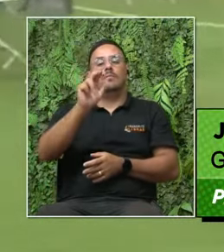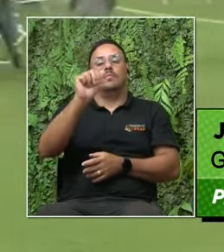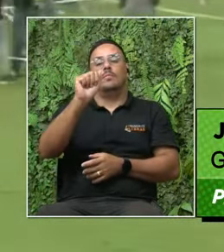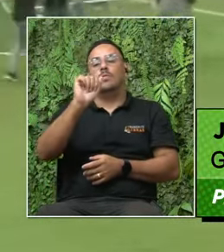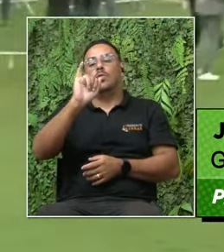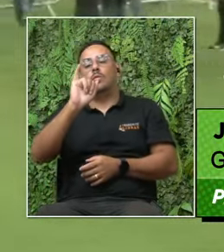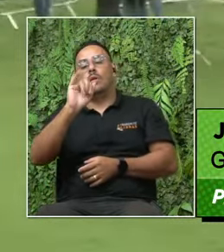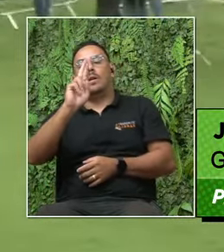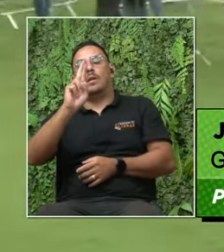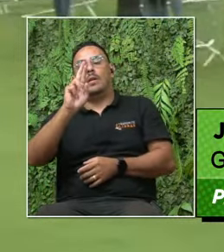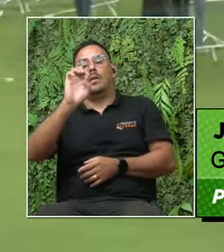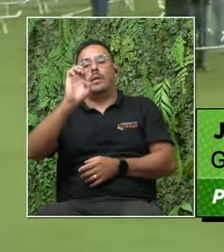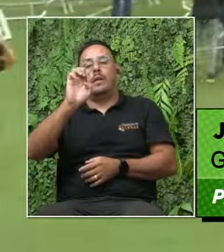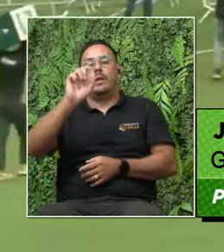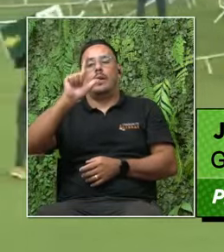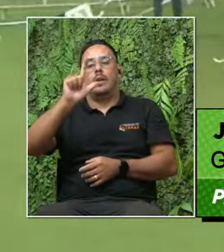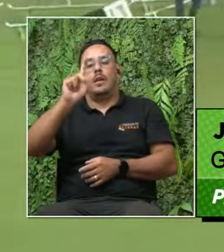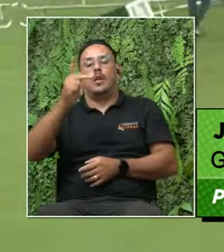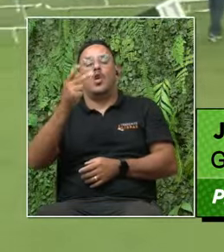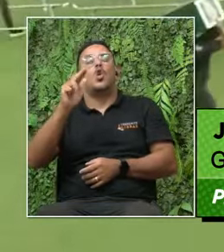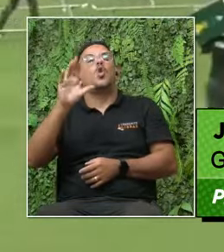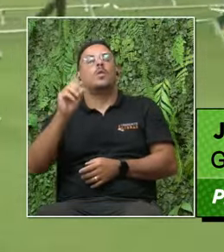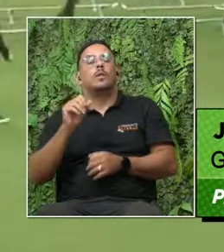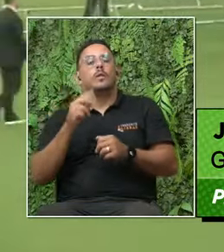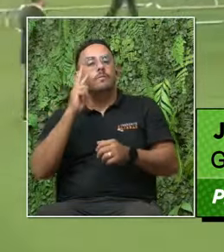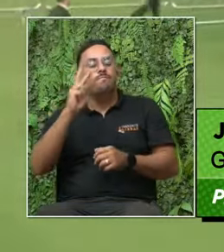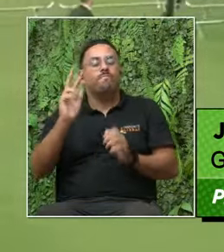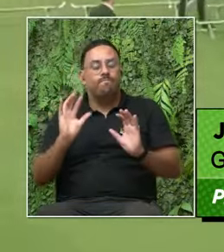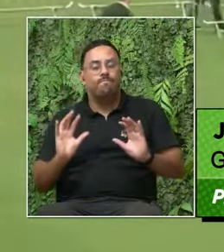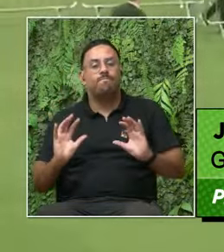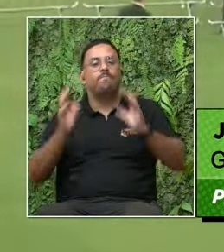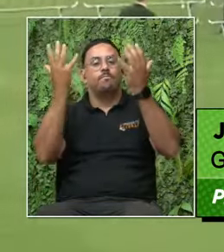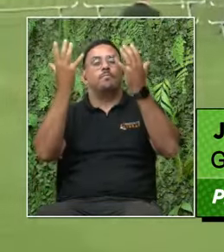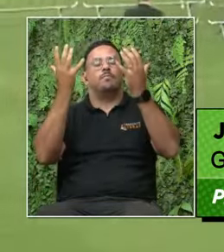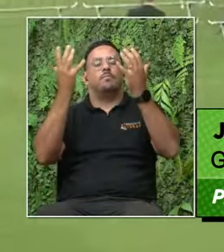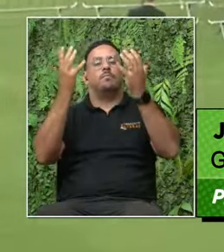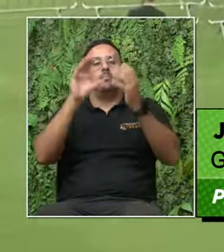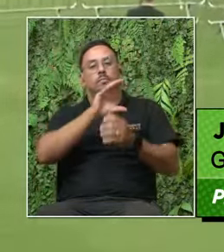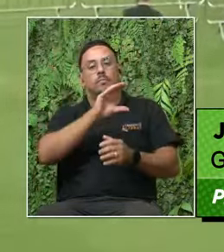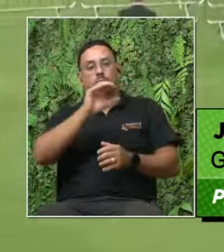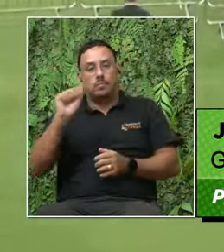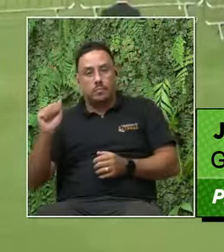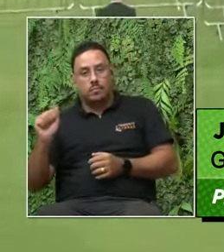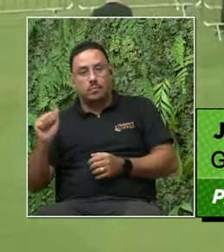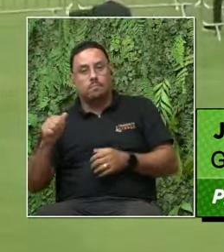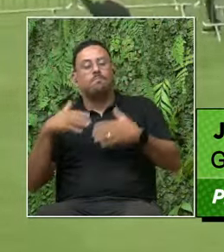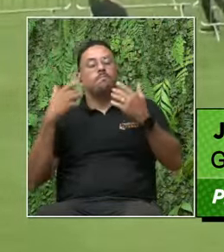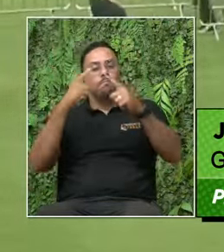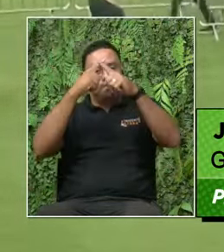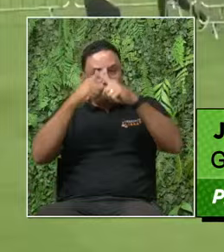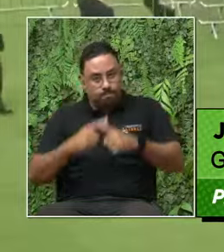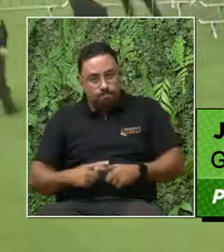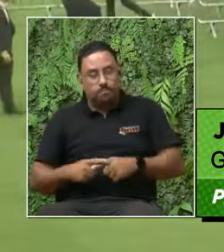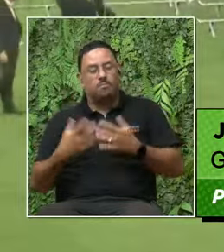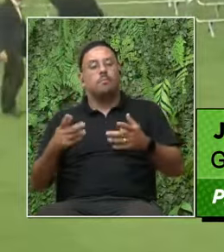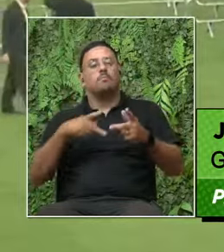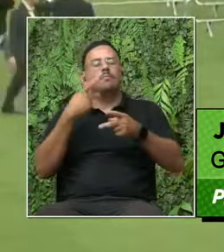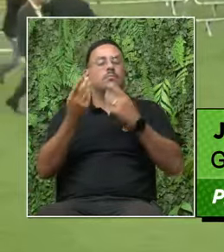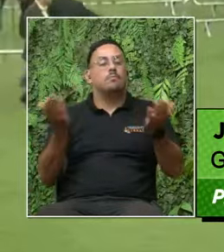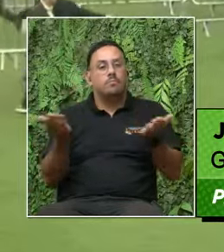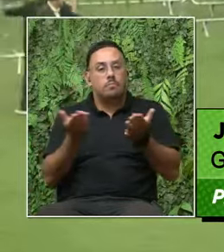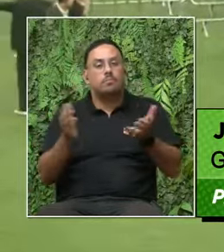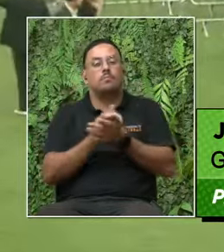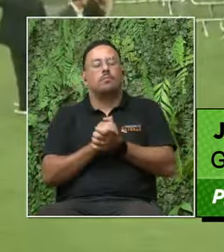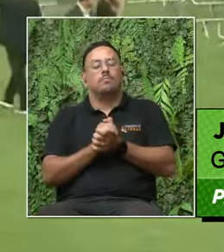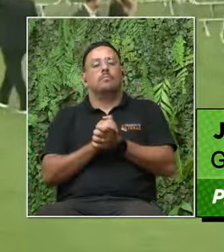vai se desenhando ali a festa do campeonato e tocar uma bola aqui